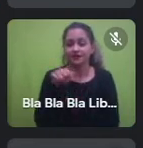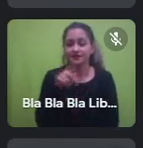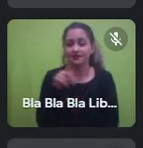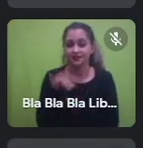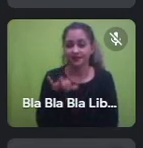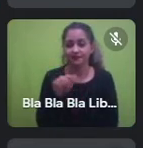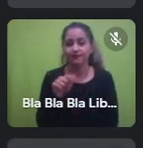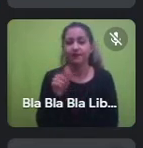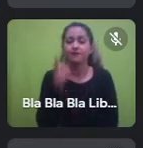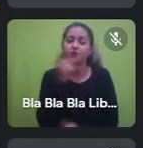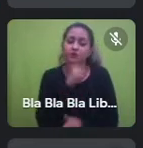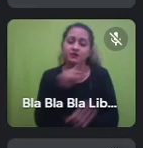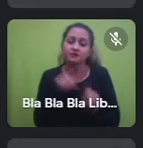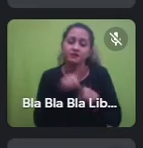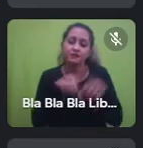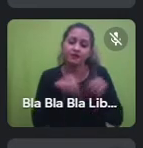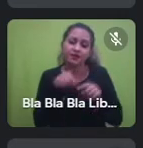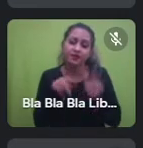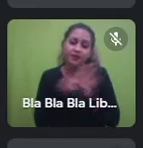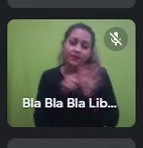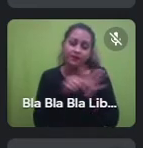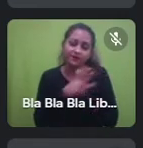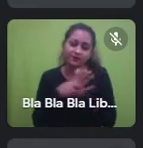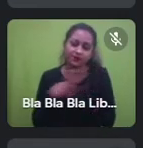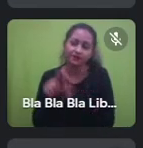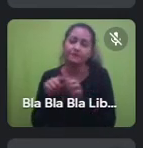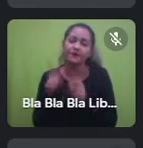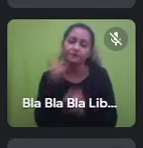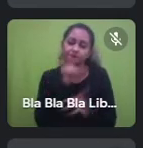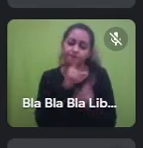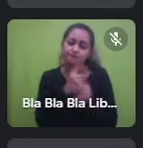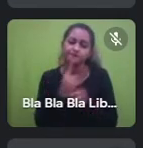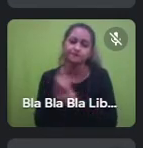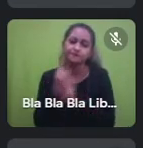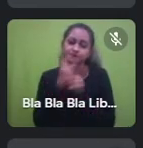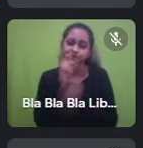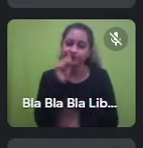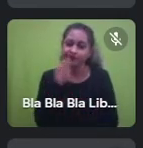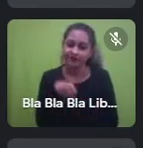para fazer a análise enzimática, tá? Mas a gente identifica, sim,